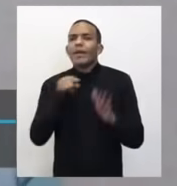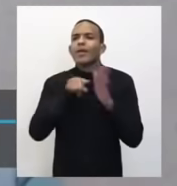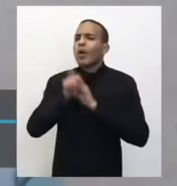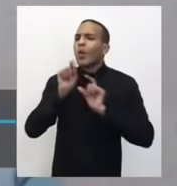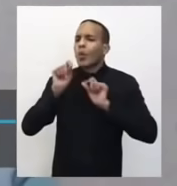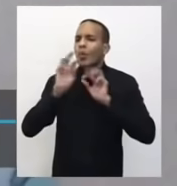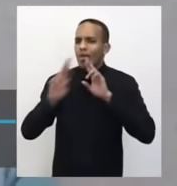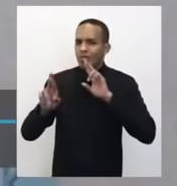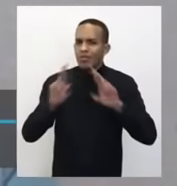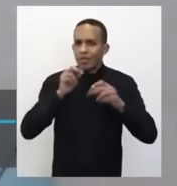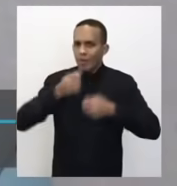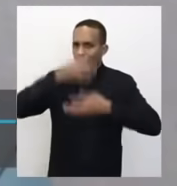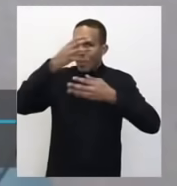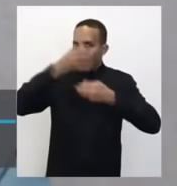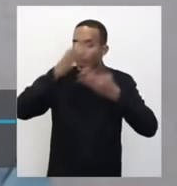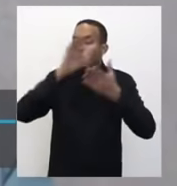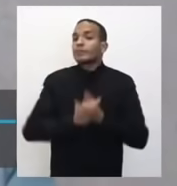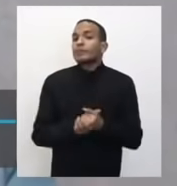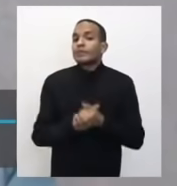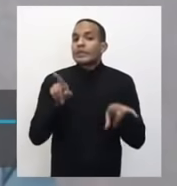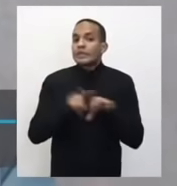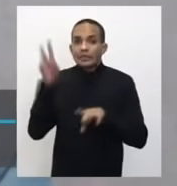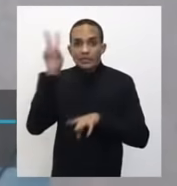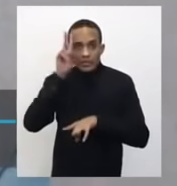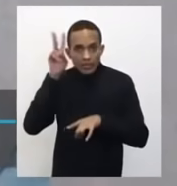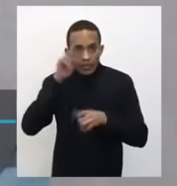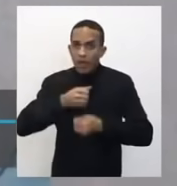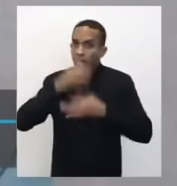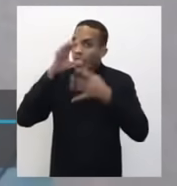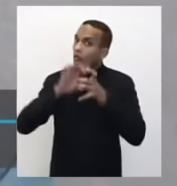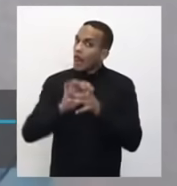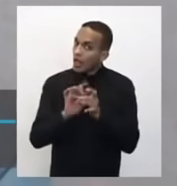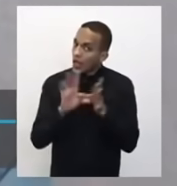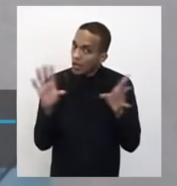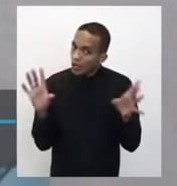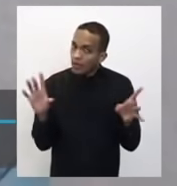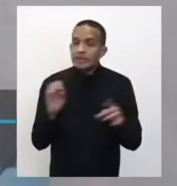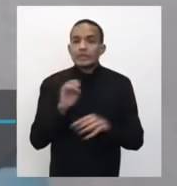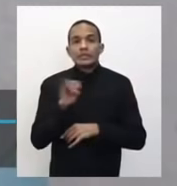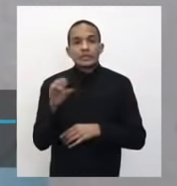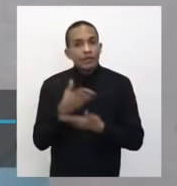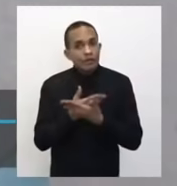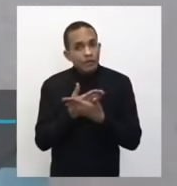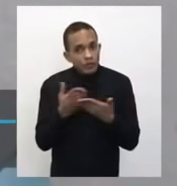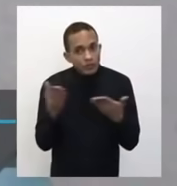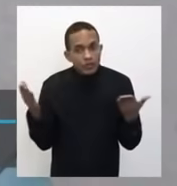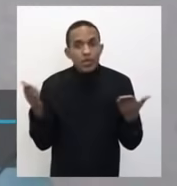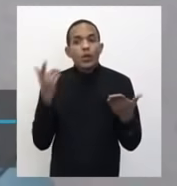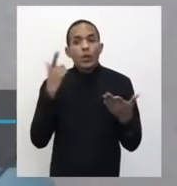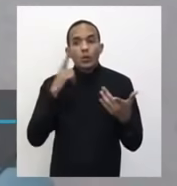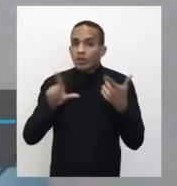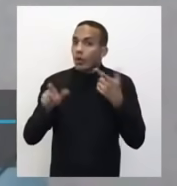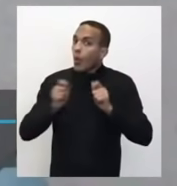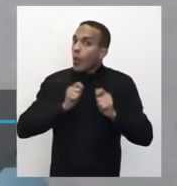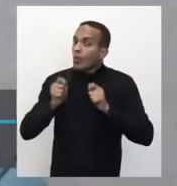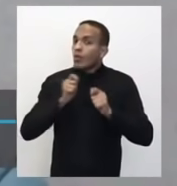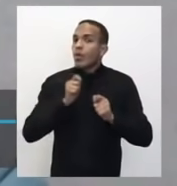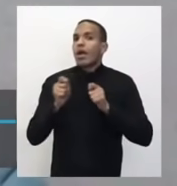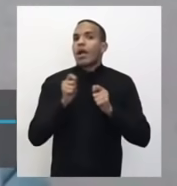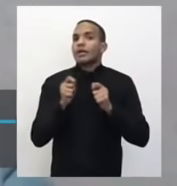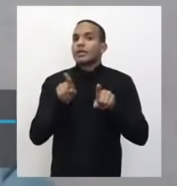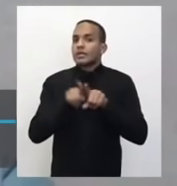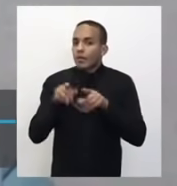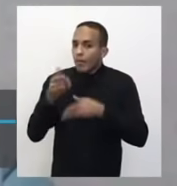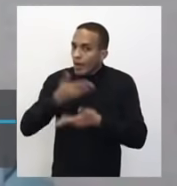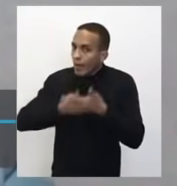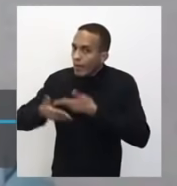respondendo lá sobre isso. Lembrando que o nosso chat fica aberto se vocês conseguirem se controlar e participarem